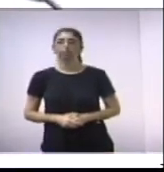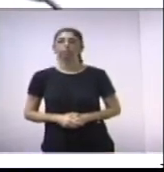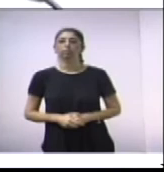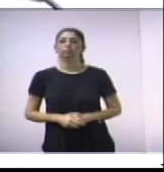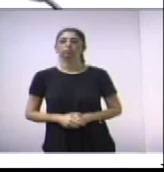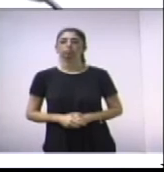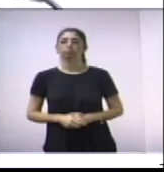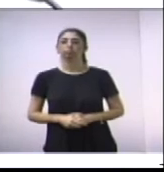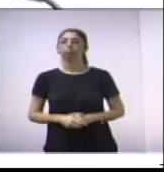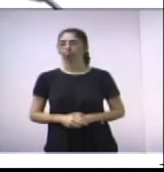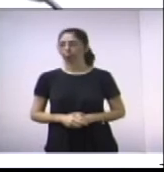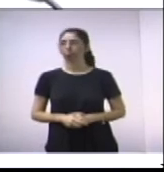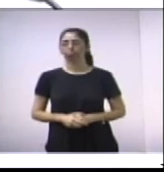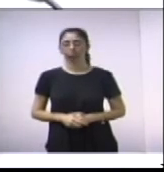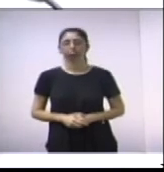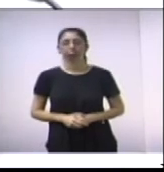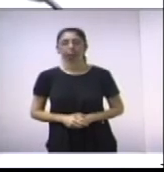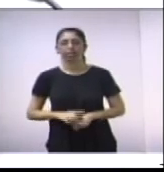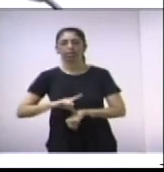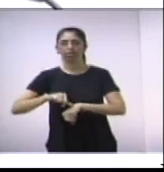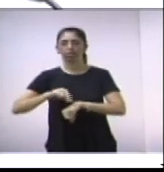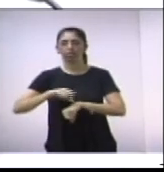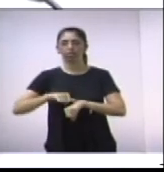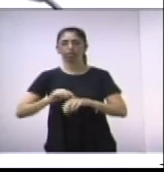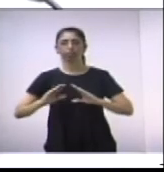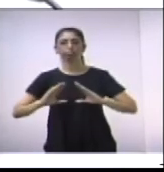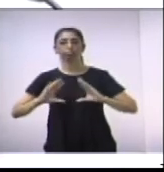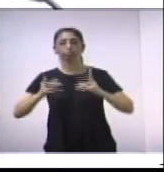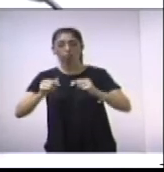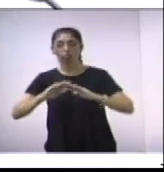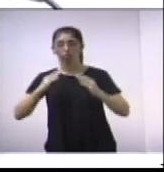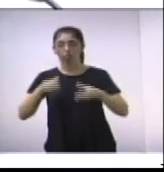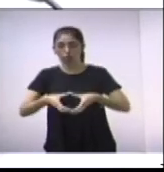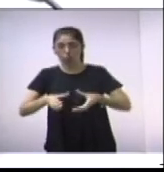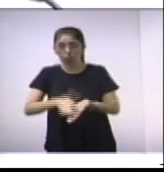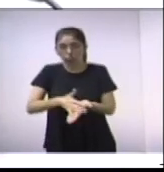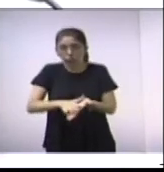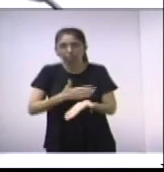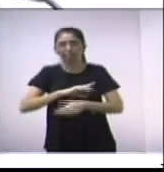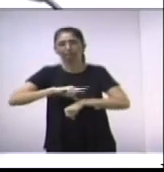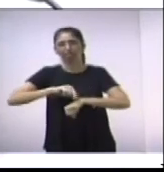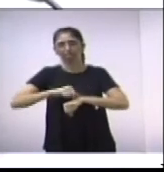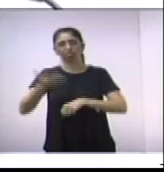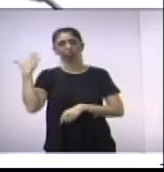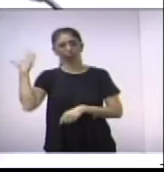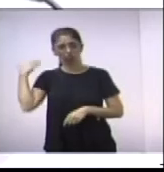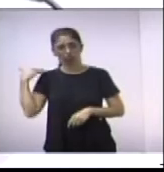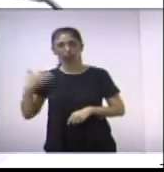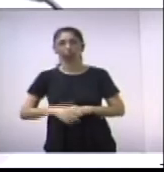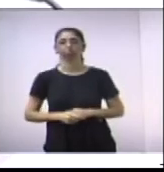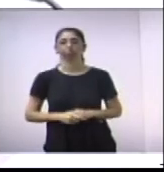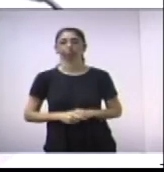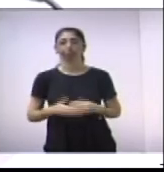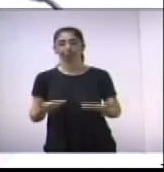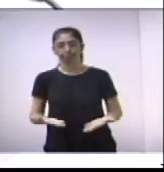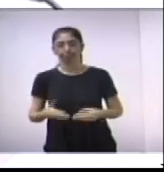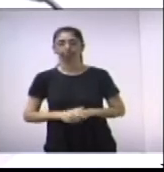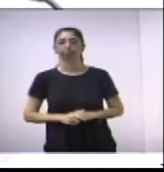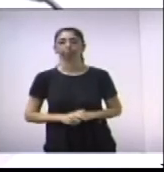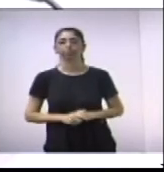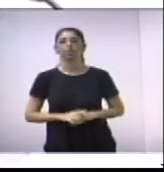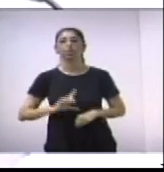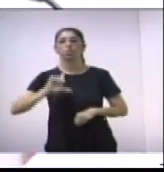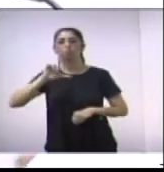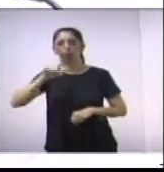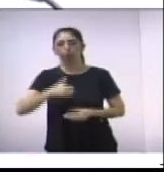Primeiro, apresentação início às 20 horas. Segundo, apresentação início às 21 horas. Terceiro, apresentação início às 22 horas. Quarto, apresentação início